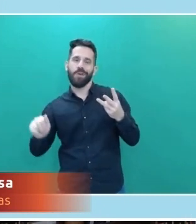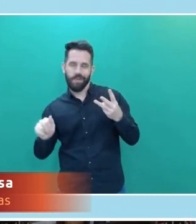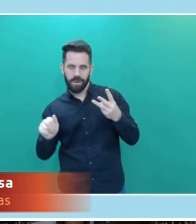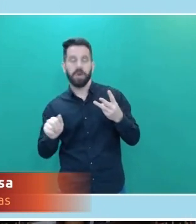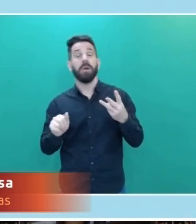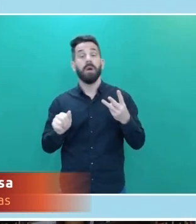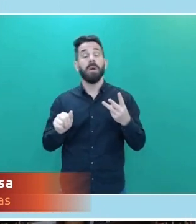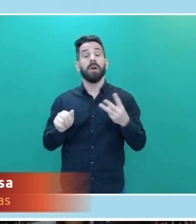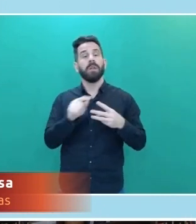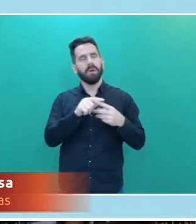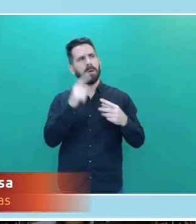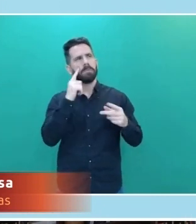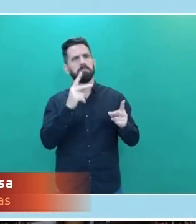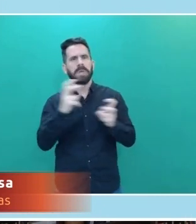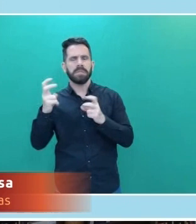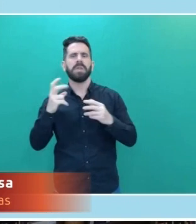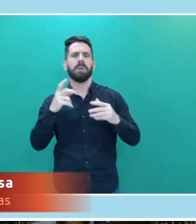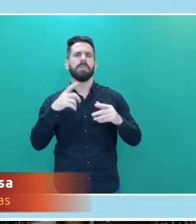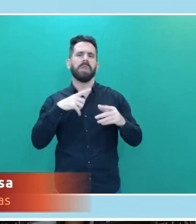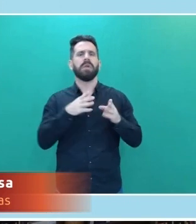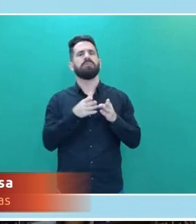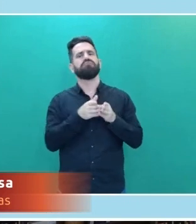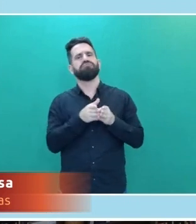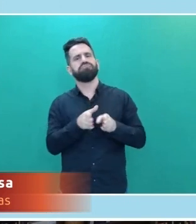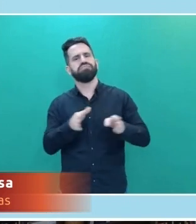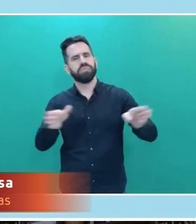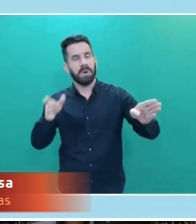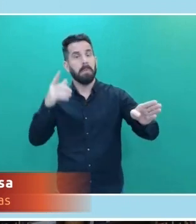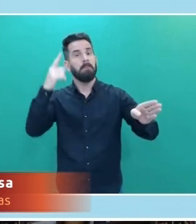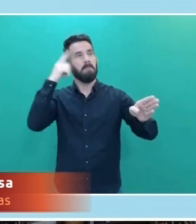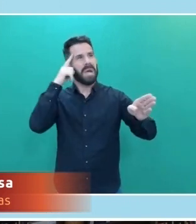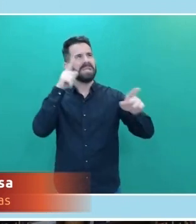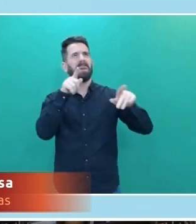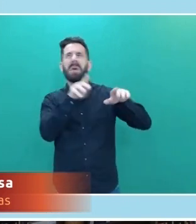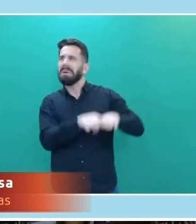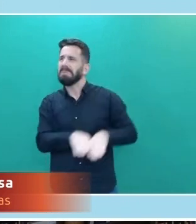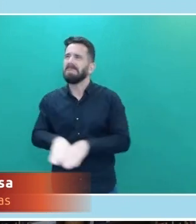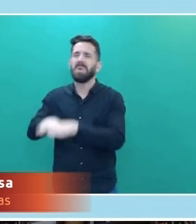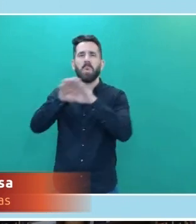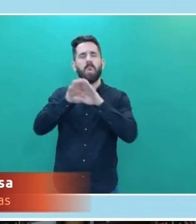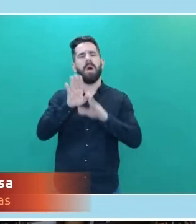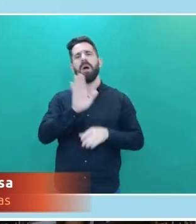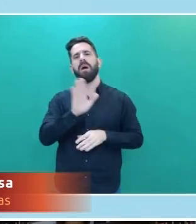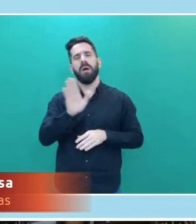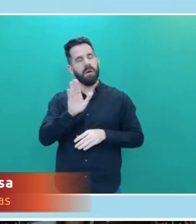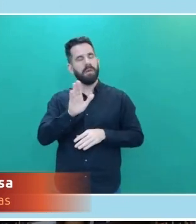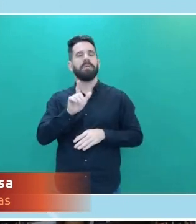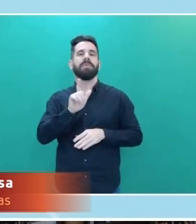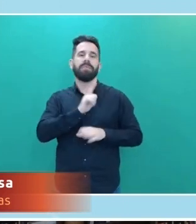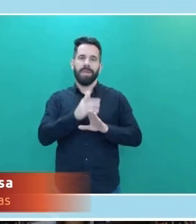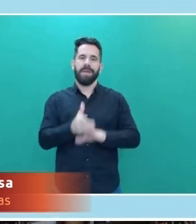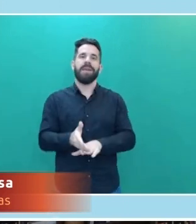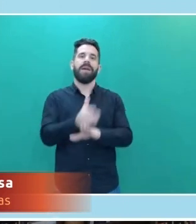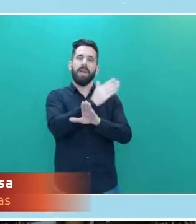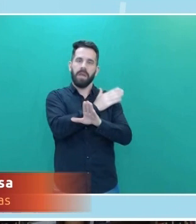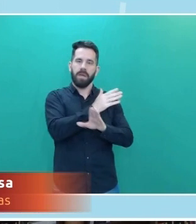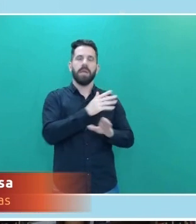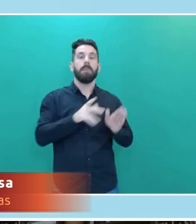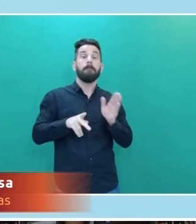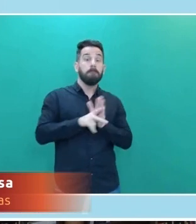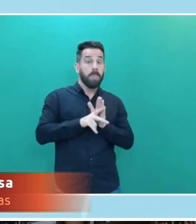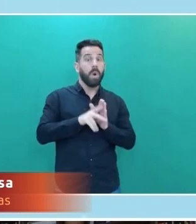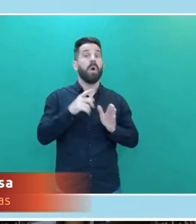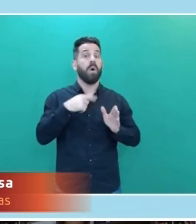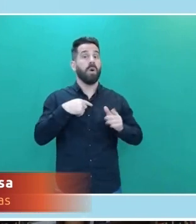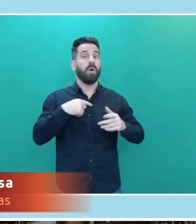de inserção internacional do que o universalismo, que foi a pauta mais recorrente da política externa brasileira.